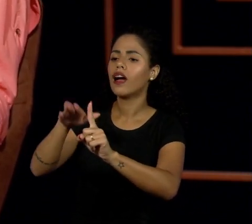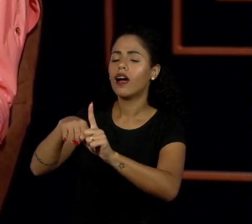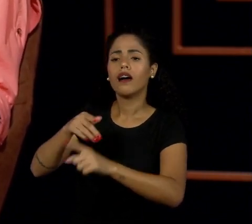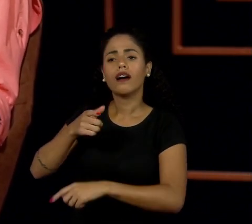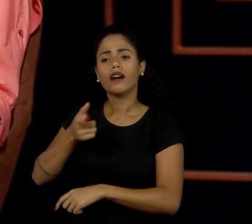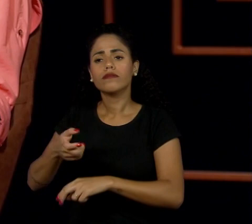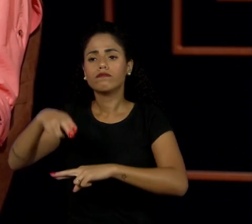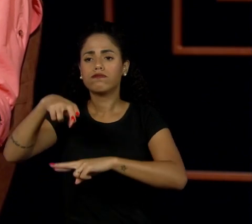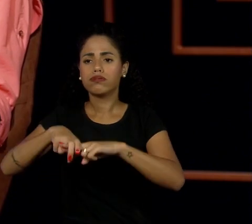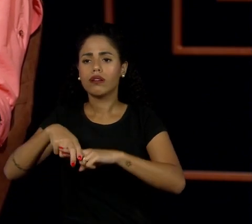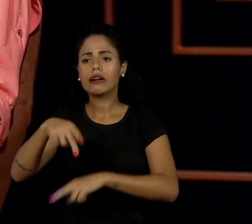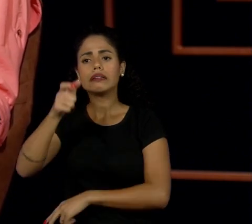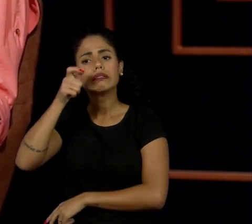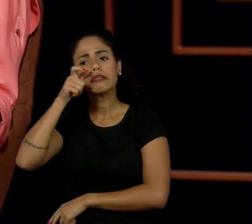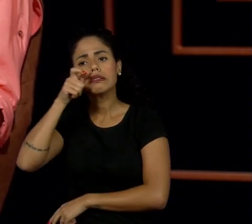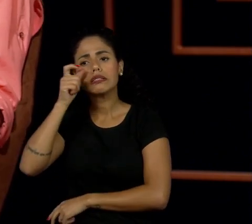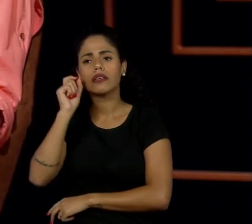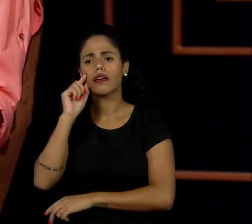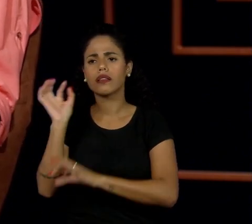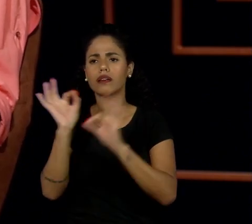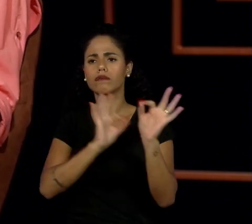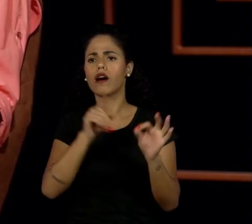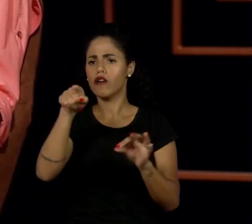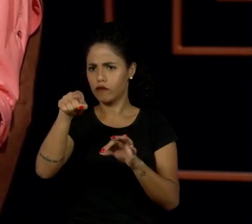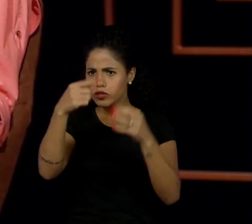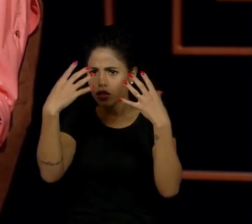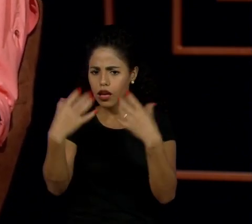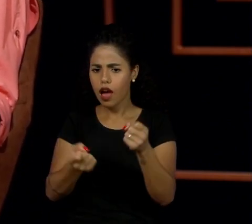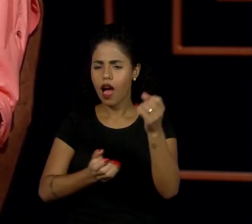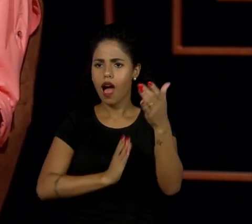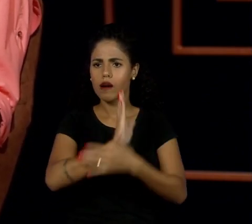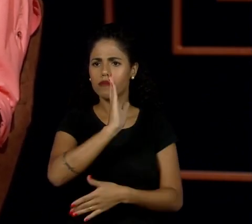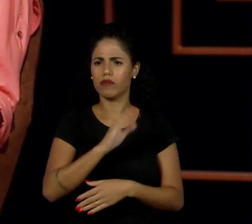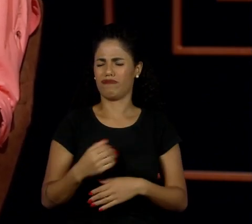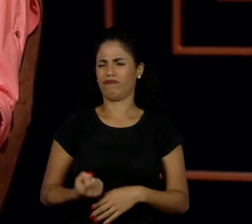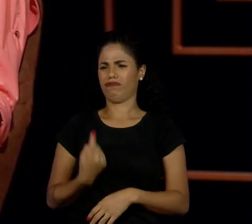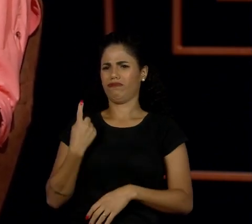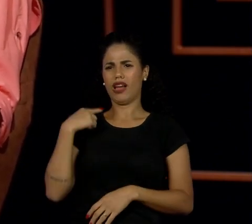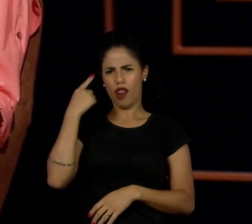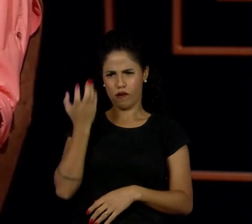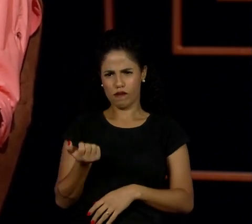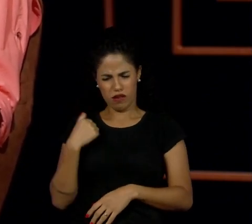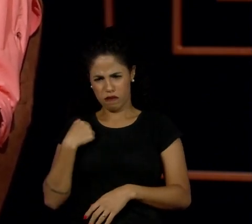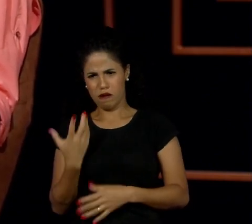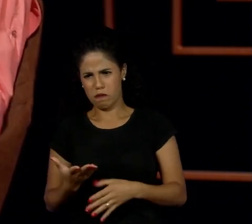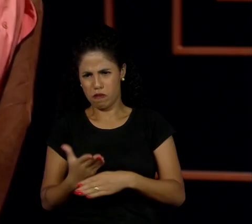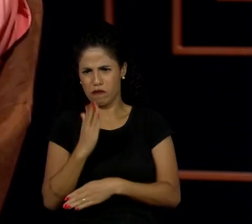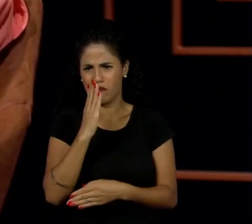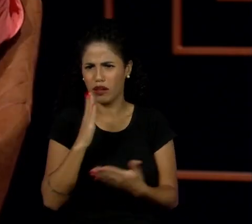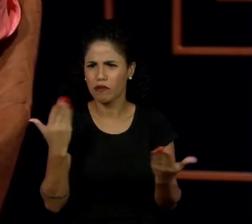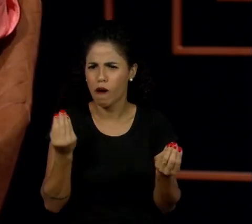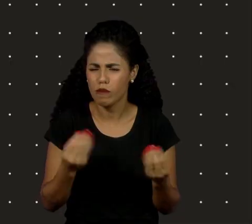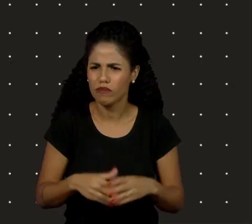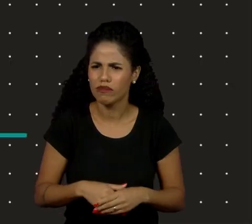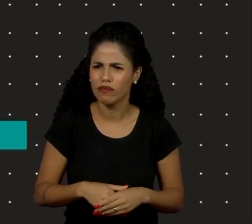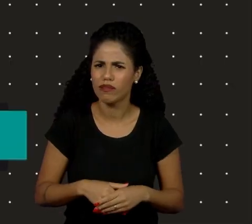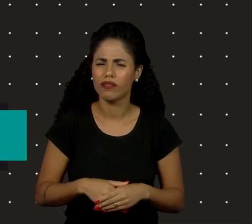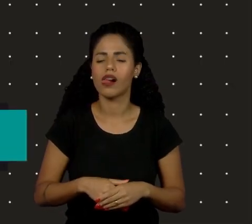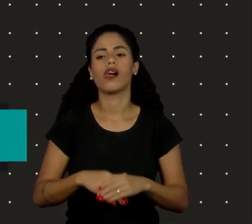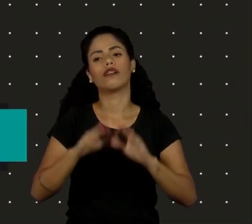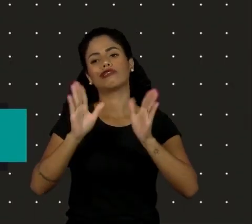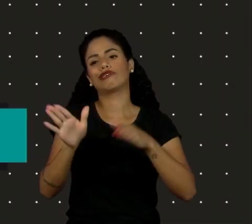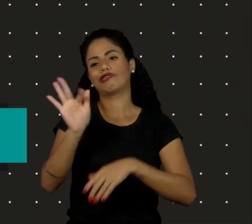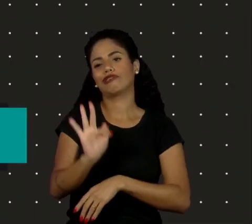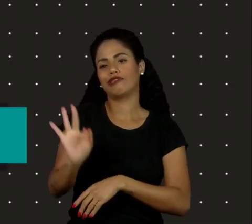espetáculo, amanhã você já pode entrar. Eu falei, que isso, tá maluco? Eu só fiz teatro com o Kiko Jaez aqui na faculdade. E o